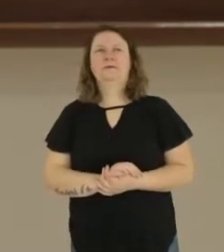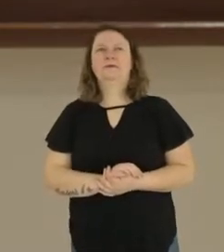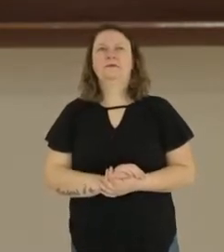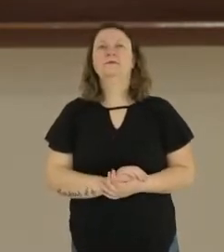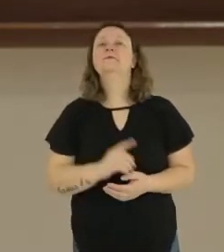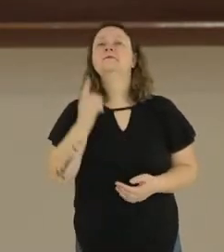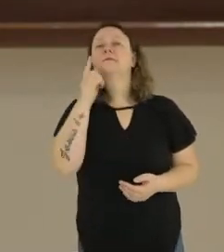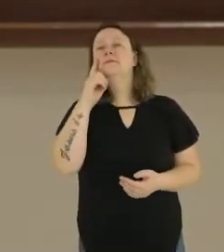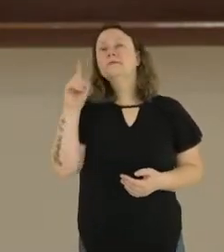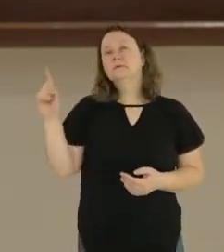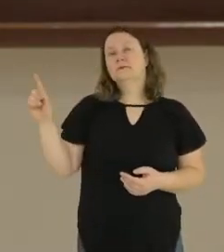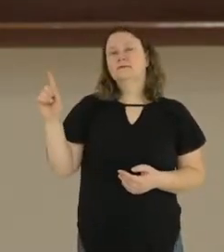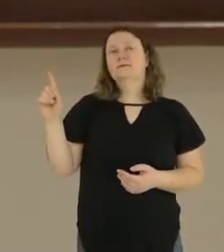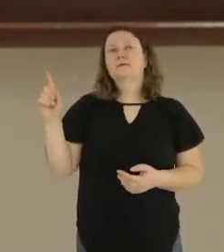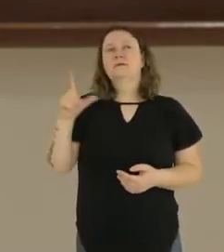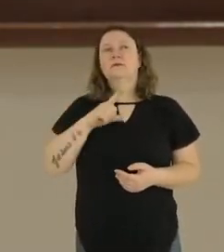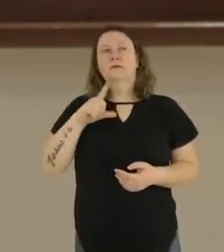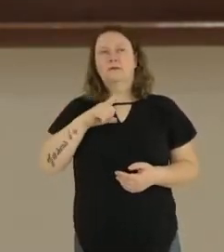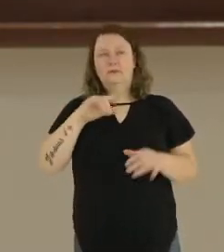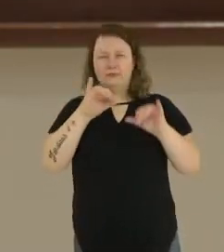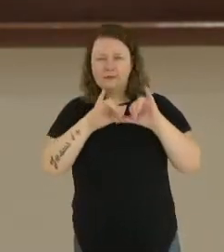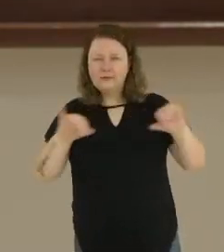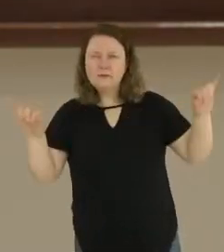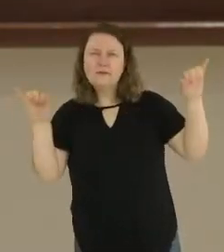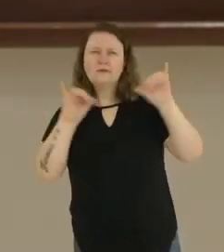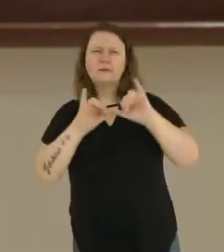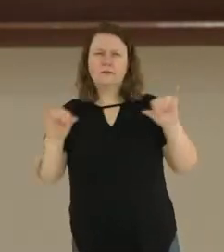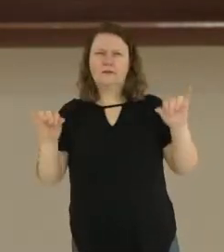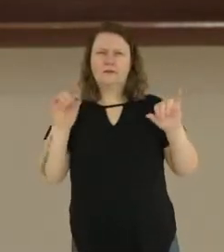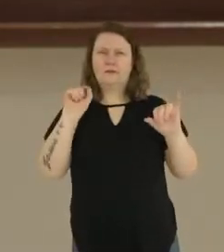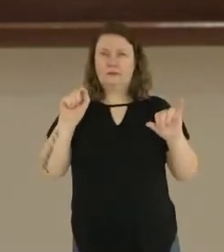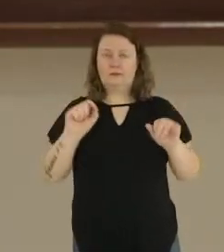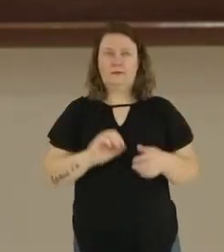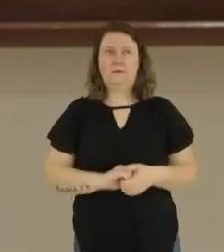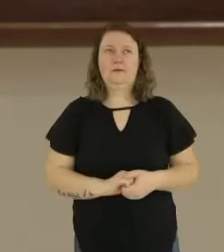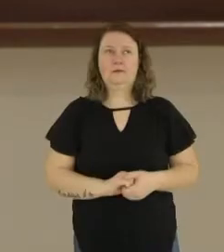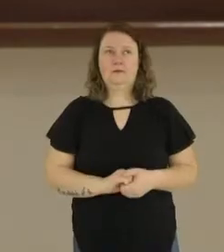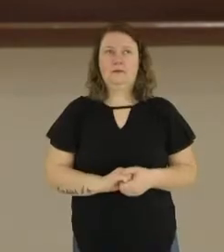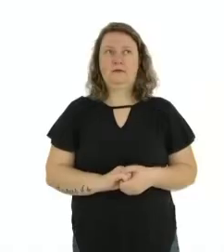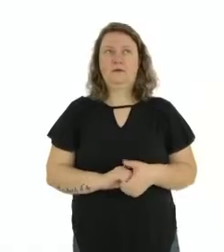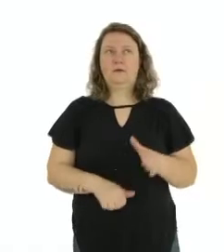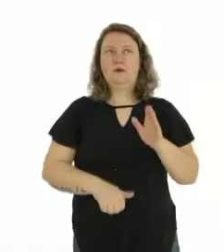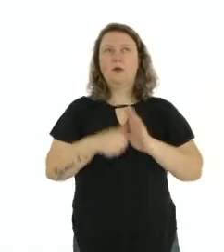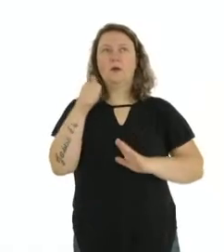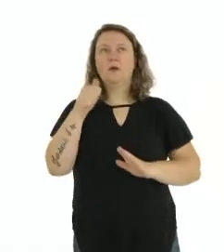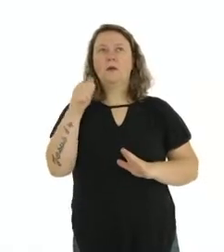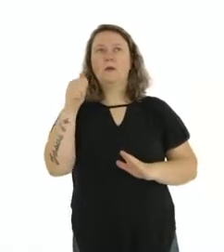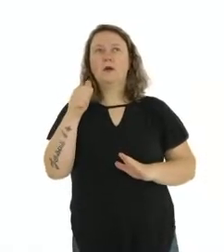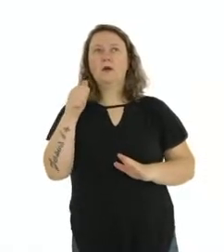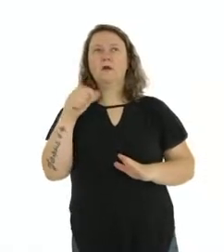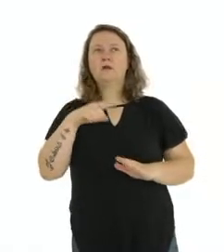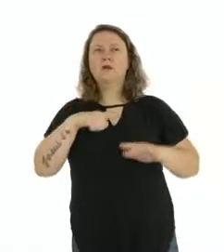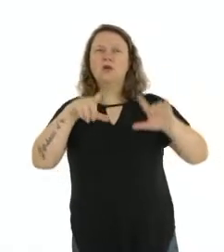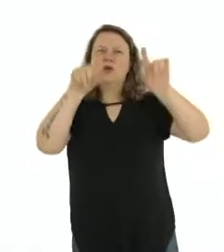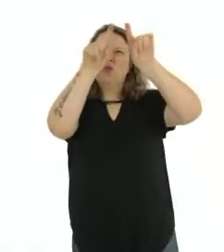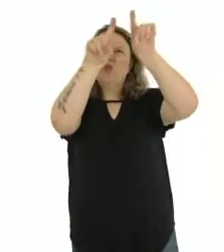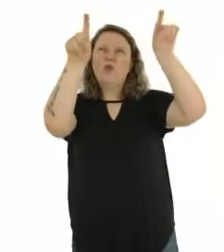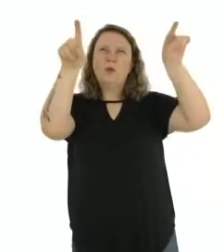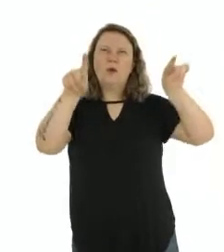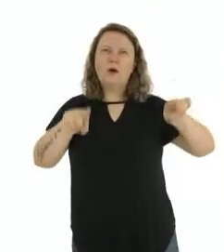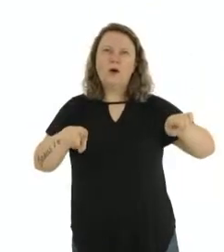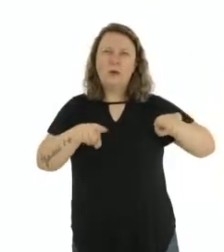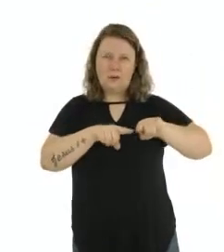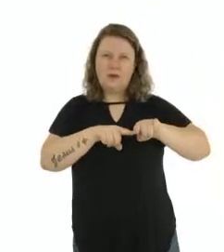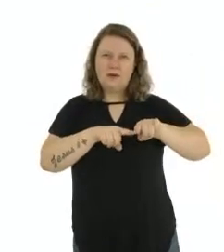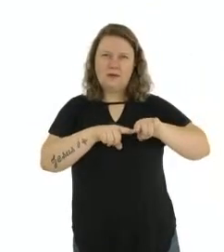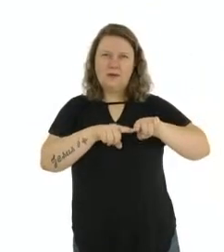Nós temos aqui, então, vamos dar uma olhada nessa notícia? Primeiro eu quero que vocês deem uma olhada ali, que a gente tem um recorte de uma notícia